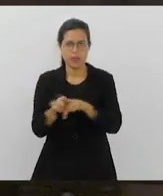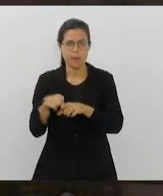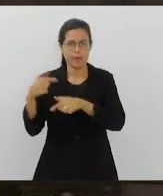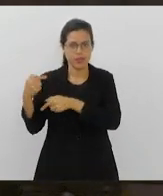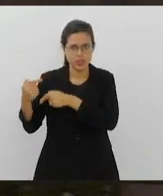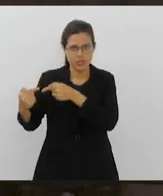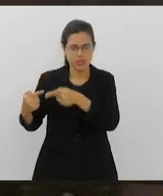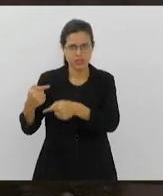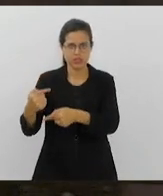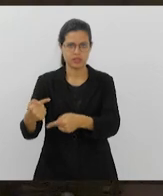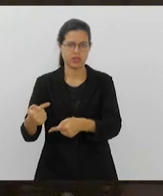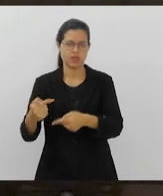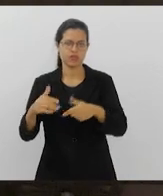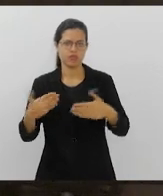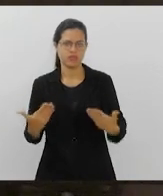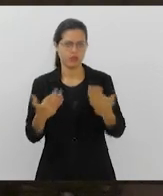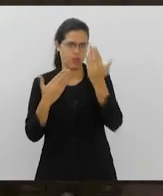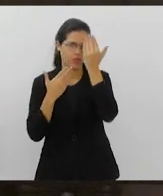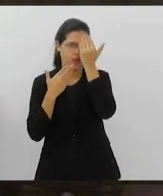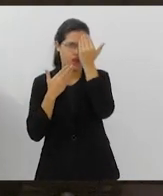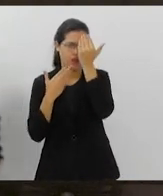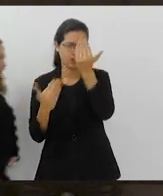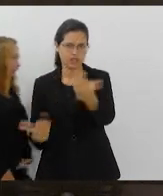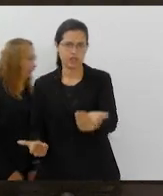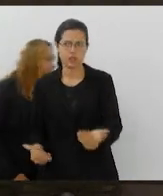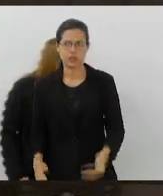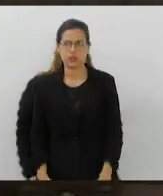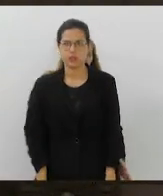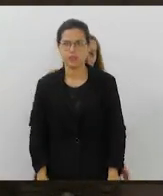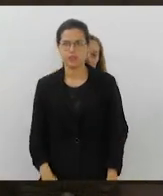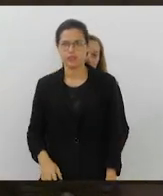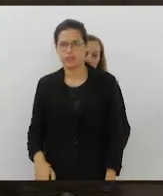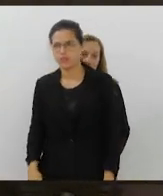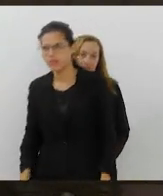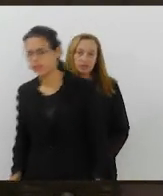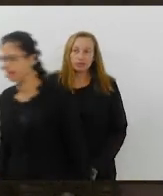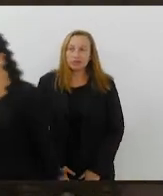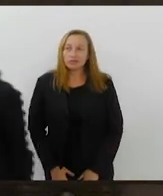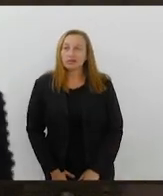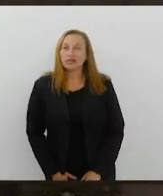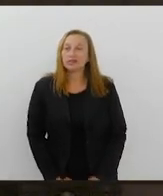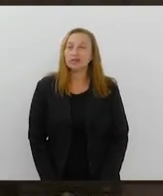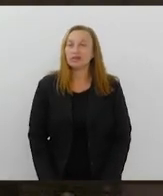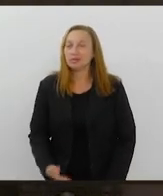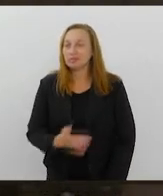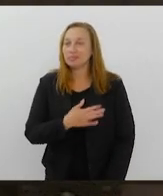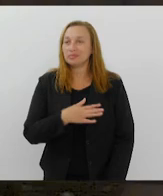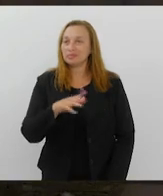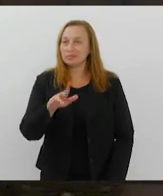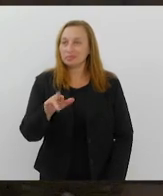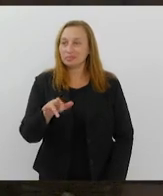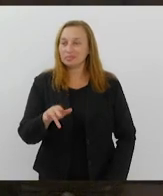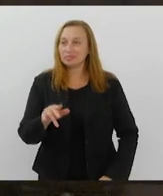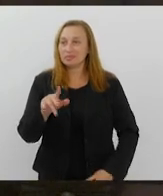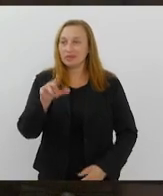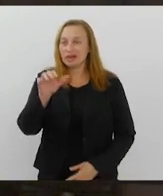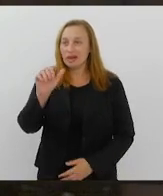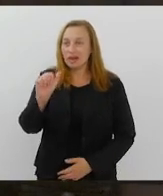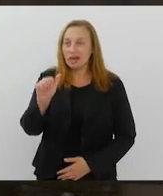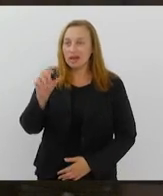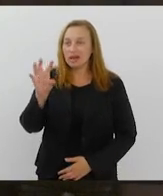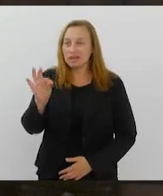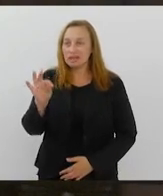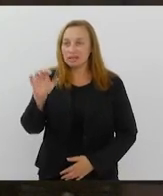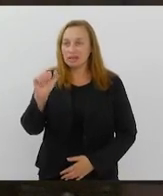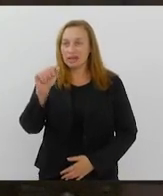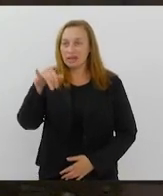Então, agradeço muito, em nome do mestre Ataíde, meu querido irmão, que a gente possa fazer dessa